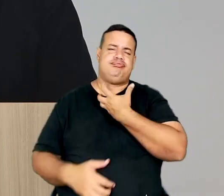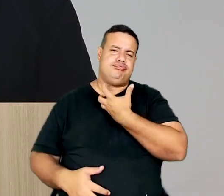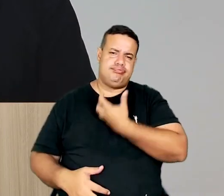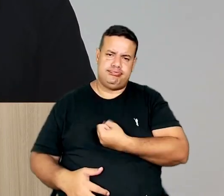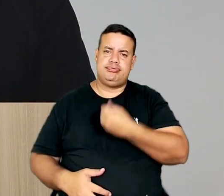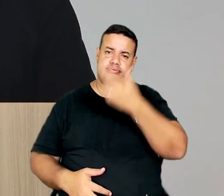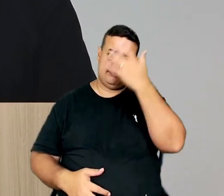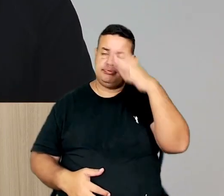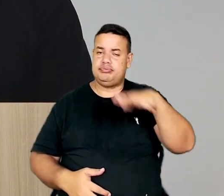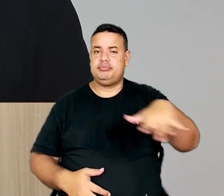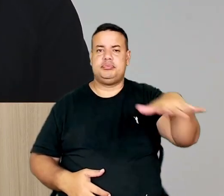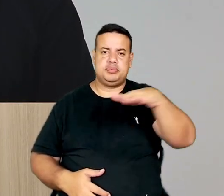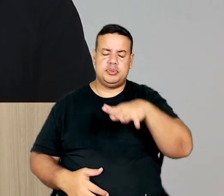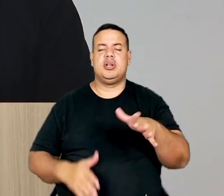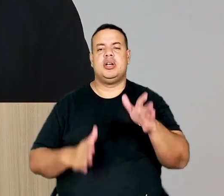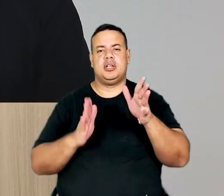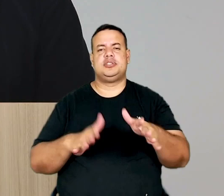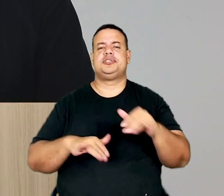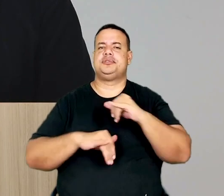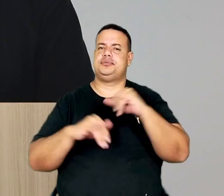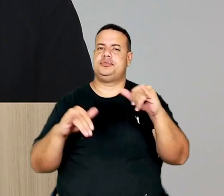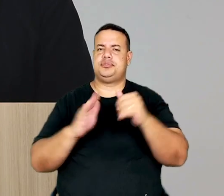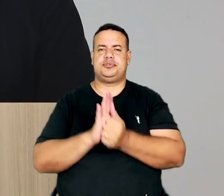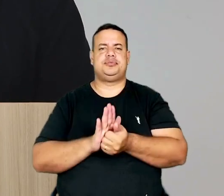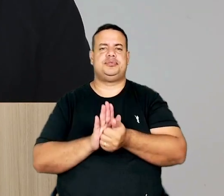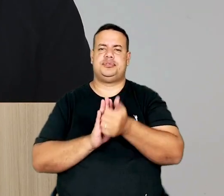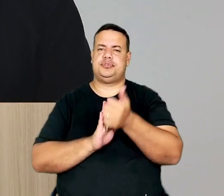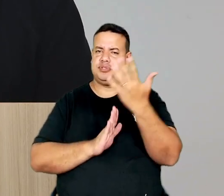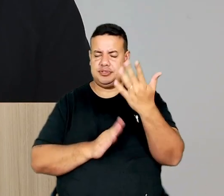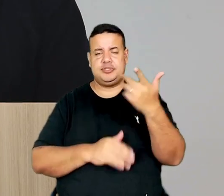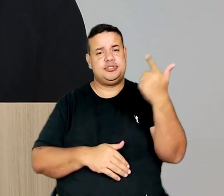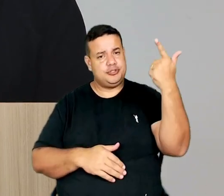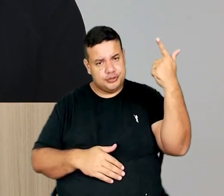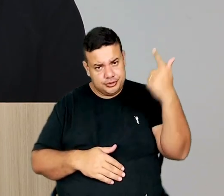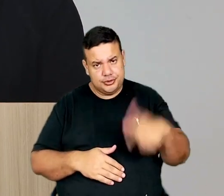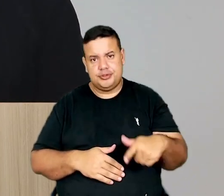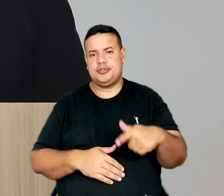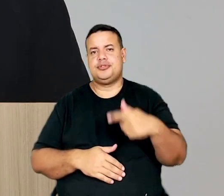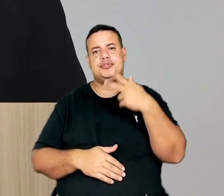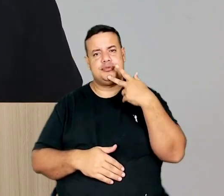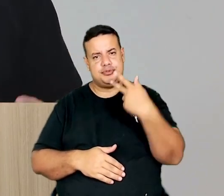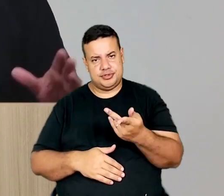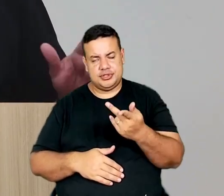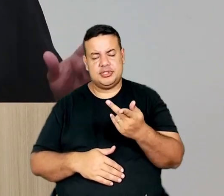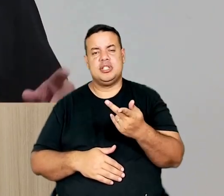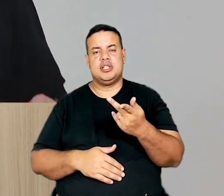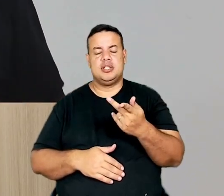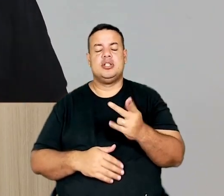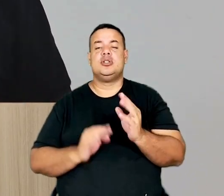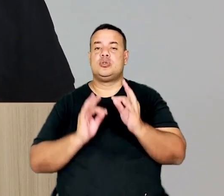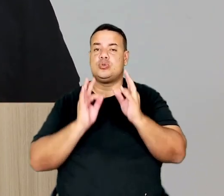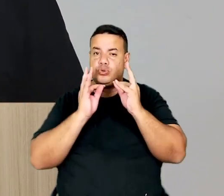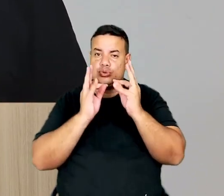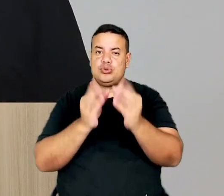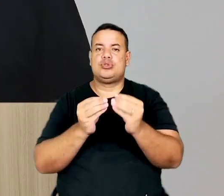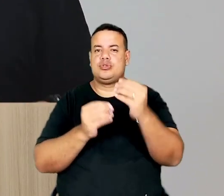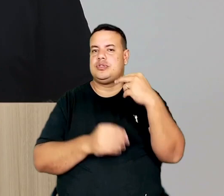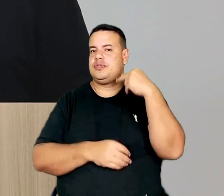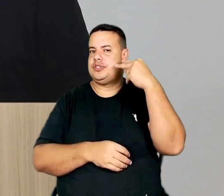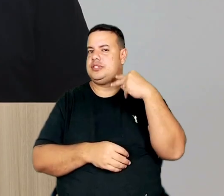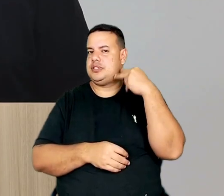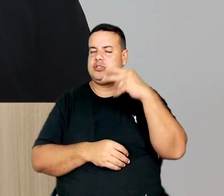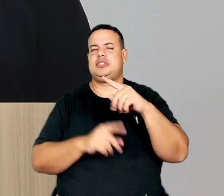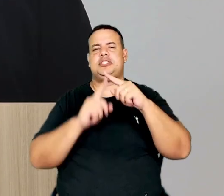aqui várias vezes, Mirelle, mas nunca é demais ressaltar, né, que todos nós, vereadores, recebemos essa reclamação e